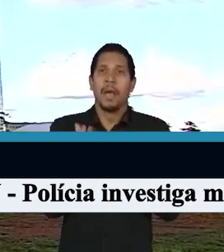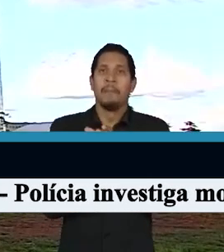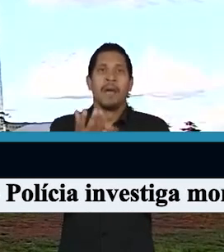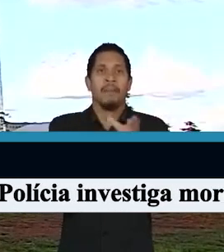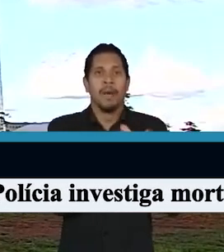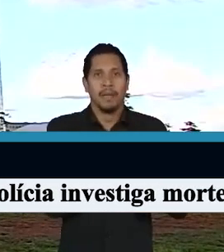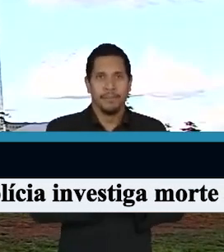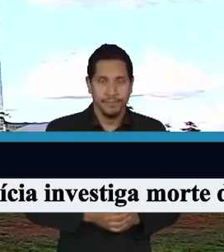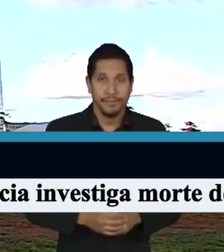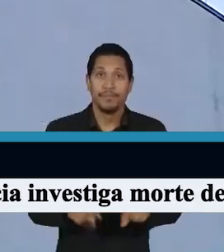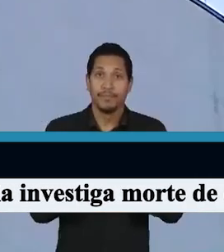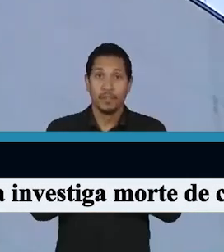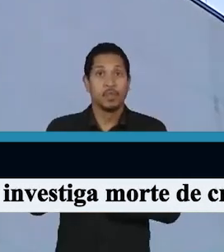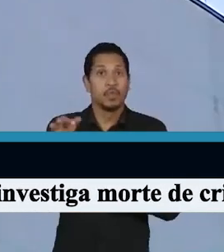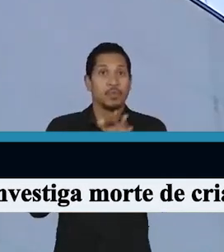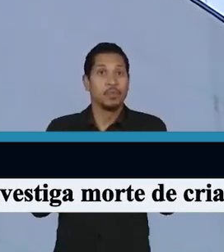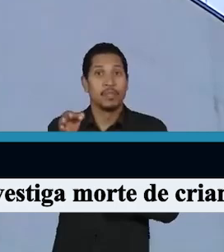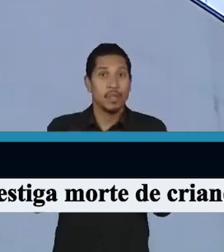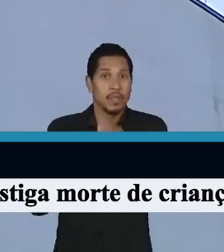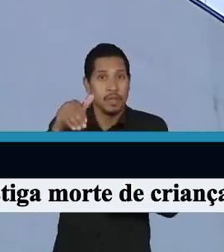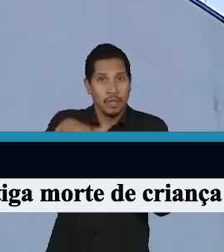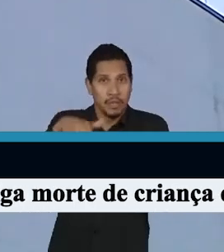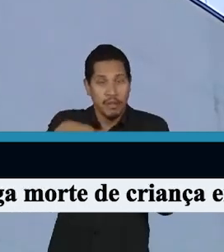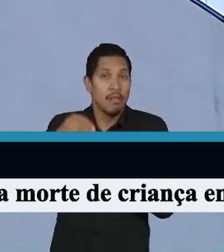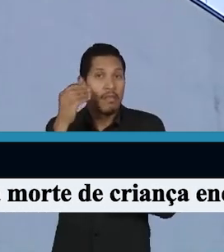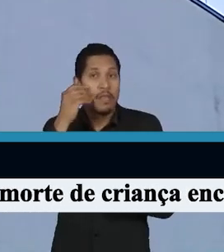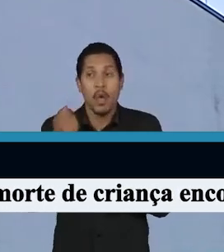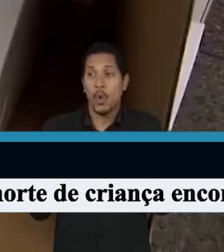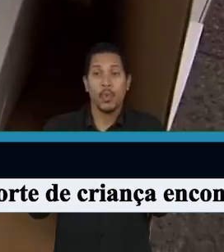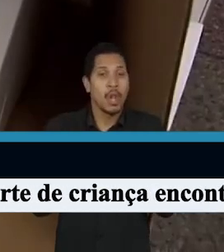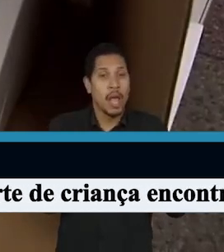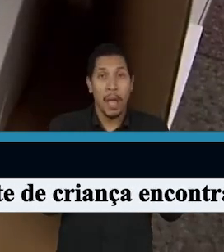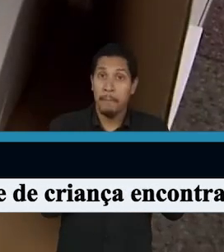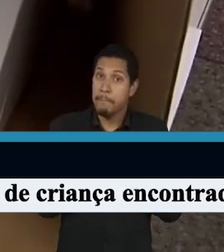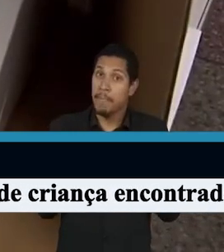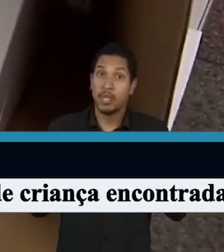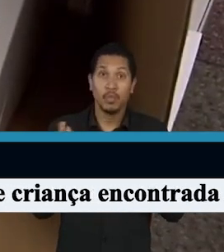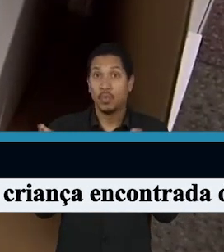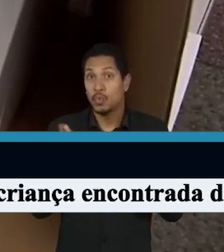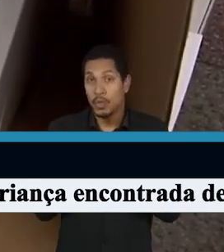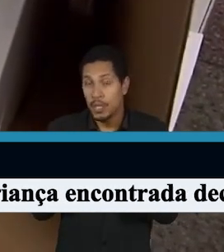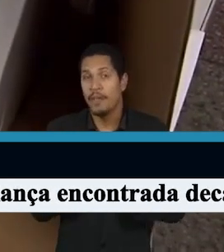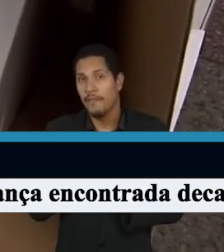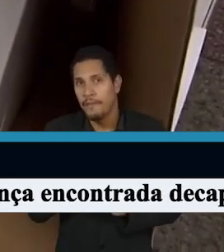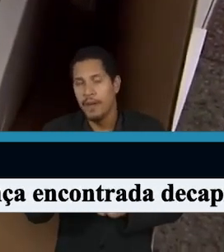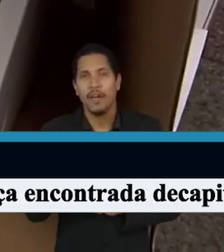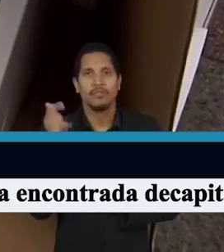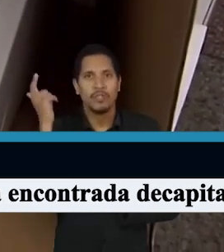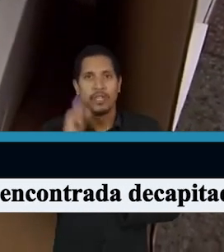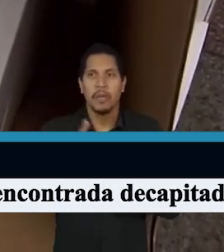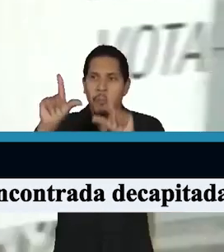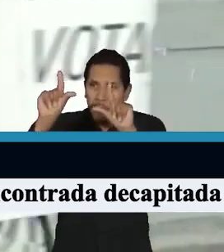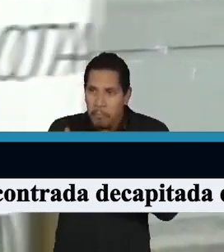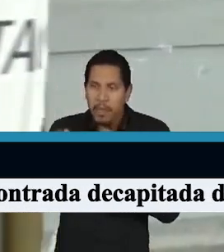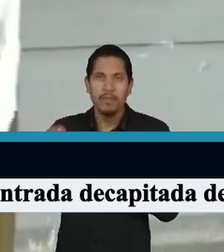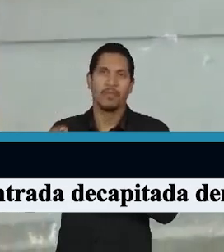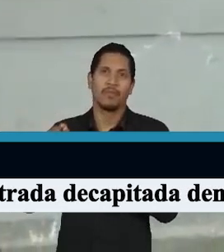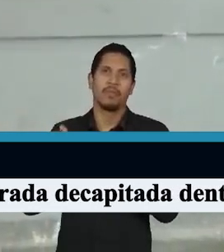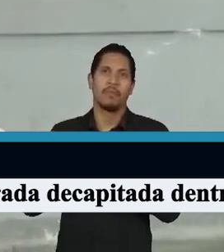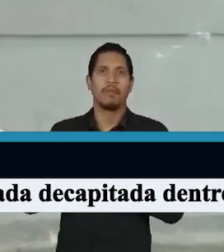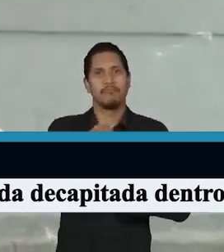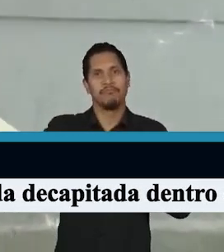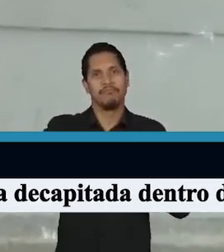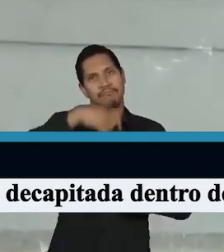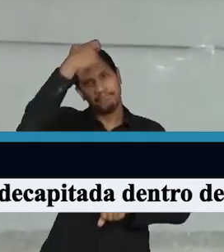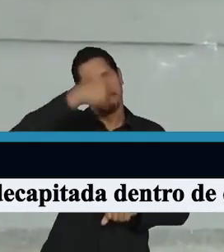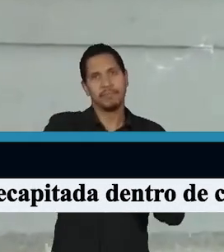tribunais eleitorais tentam controlar a situação, mas o que realmente pode desarmar e enfraquecer essa violência pertence ao